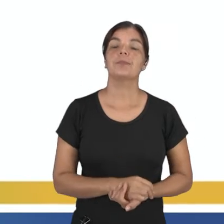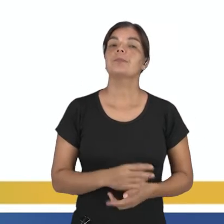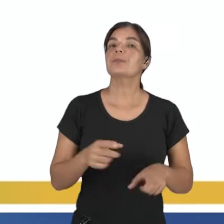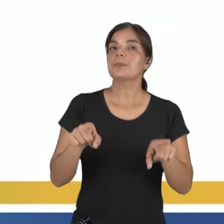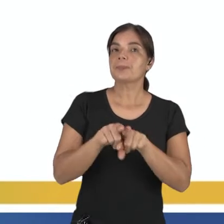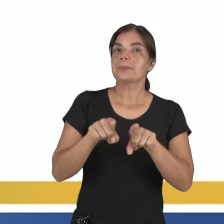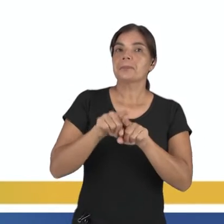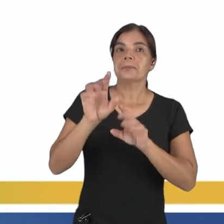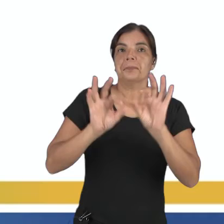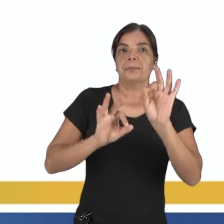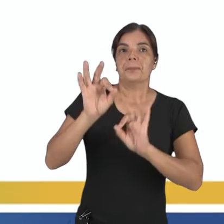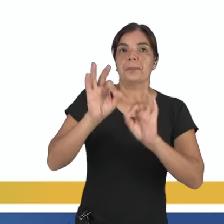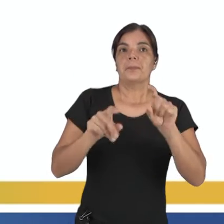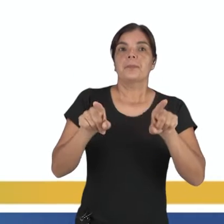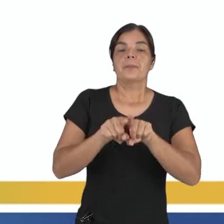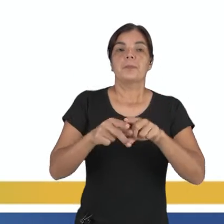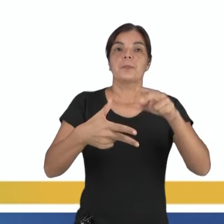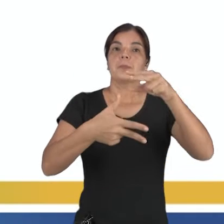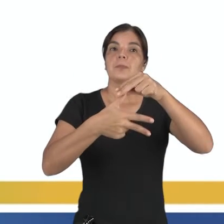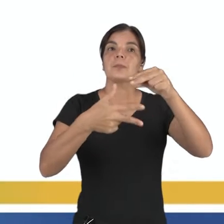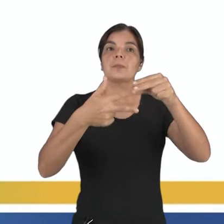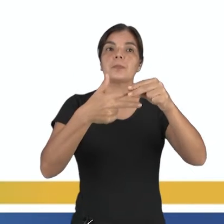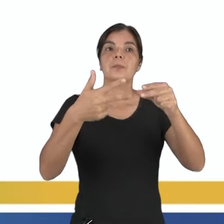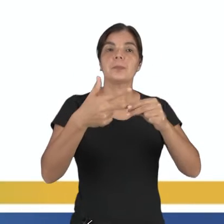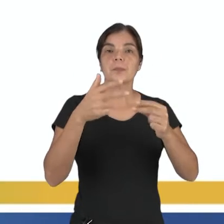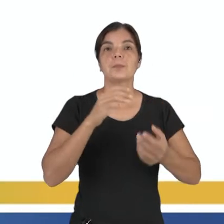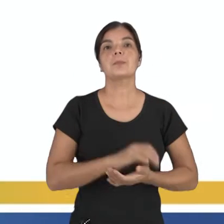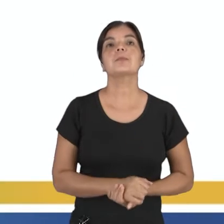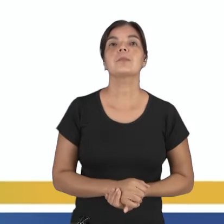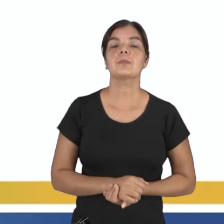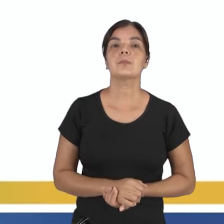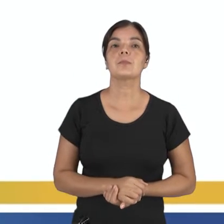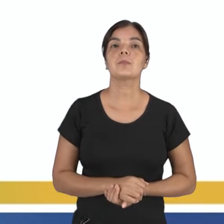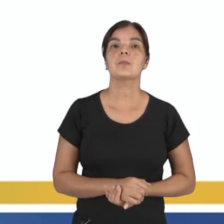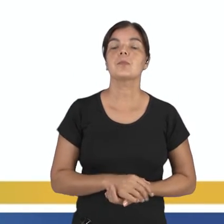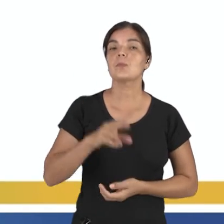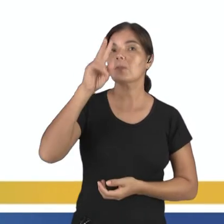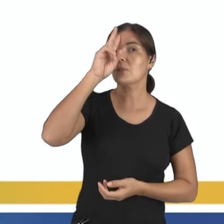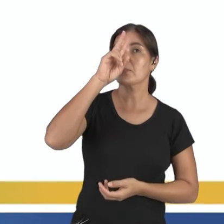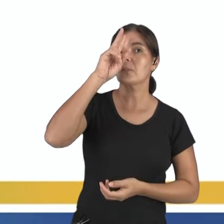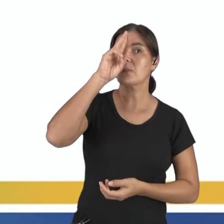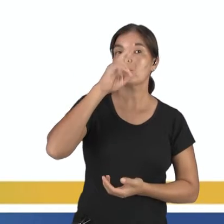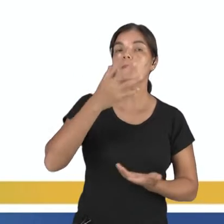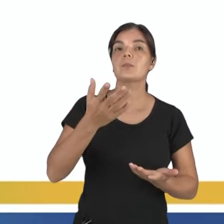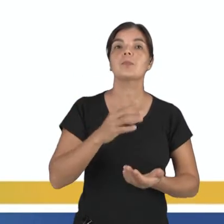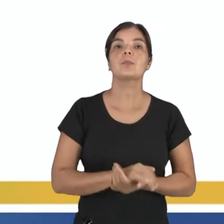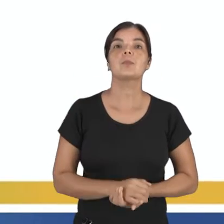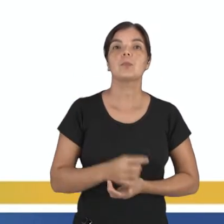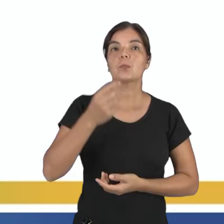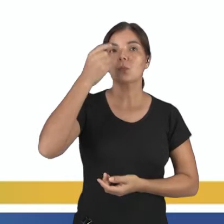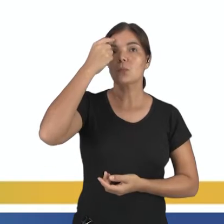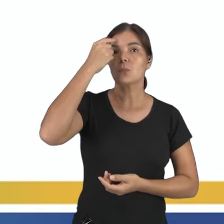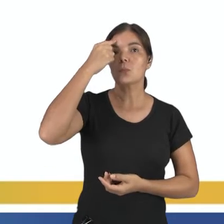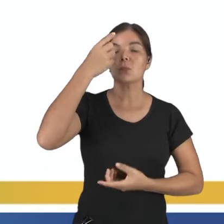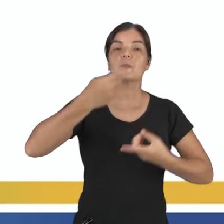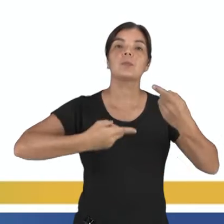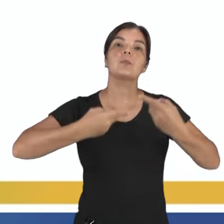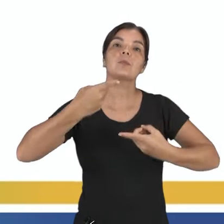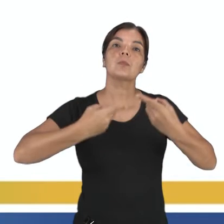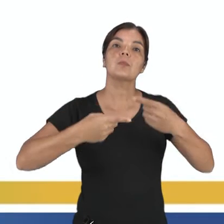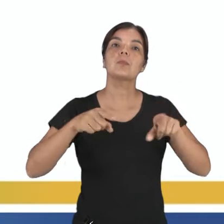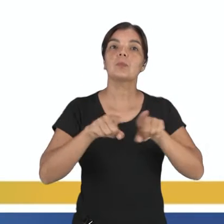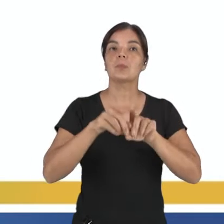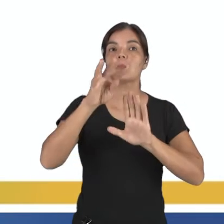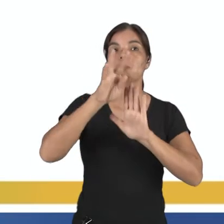questão também elaborada, né, para o Enem, introdução, né, a história do pensamento político.